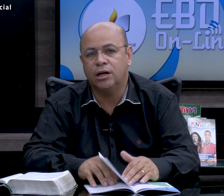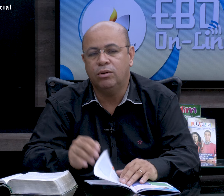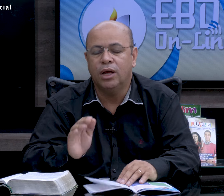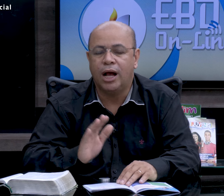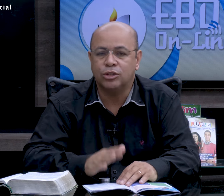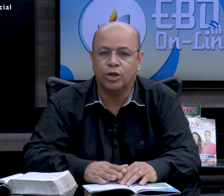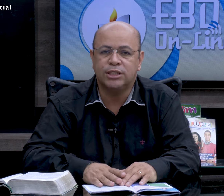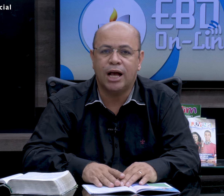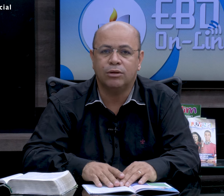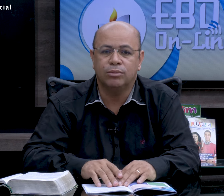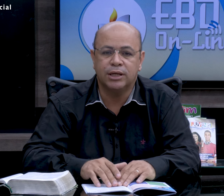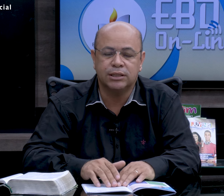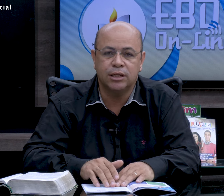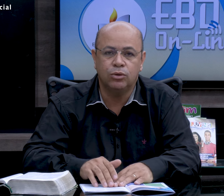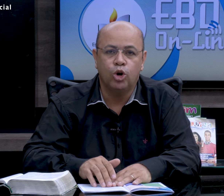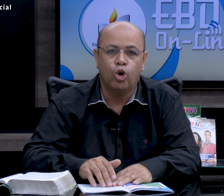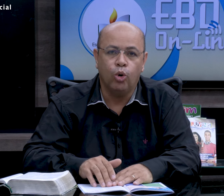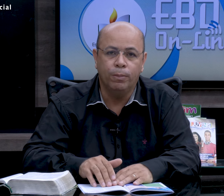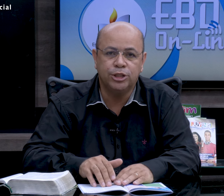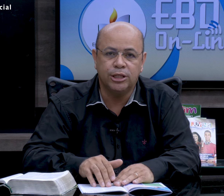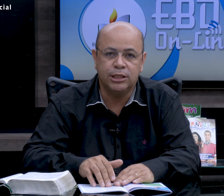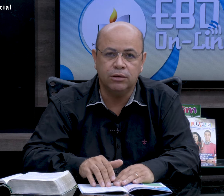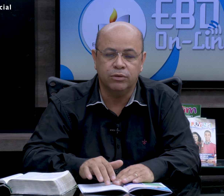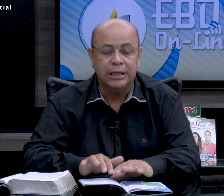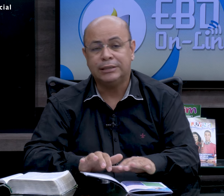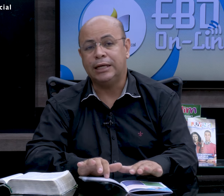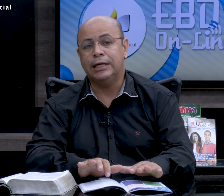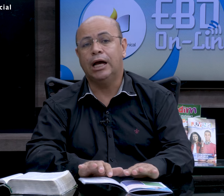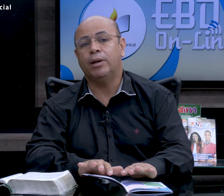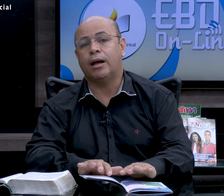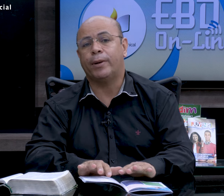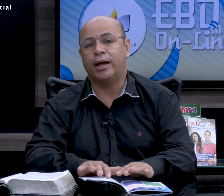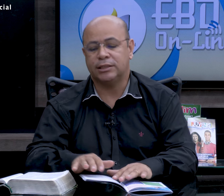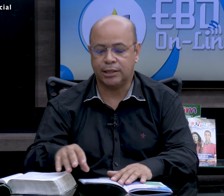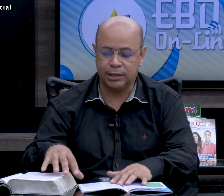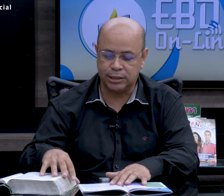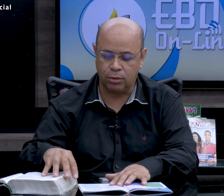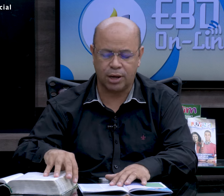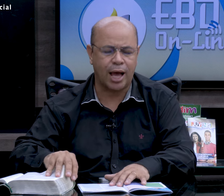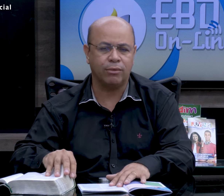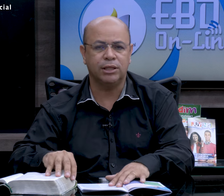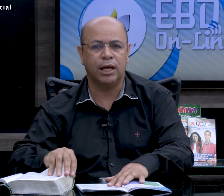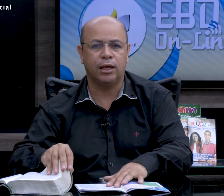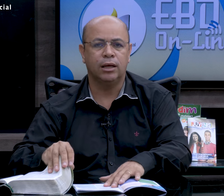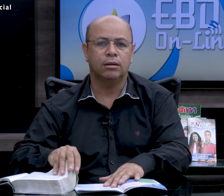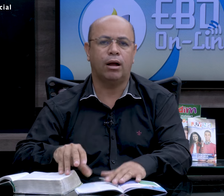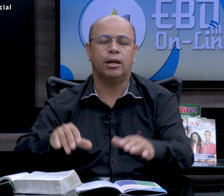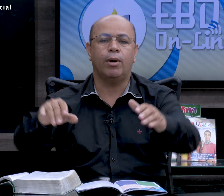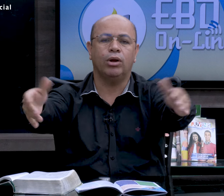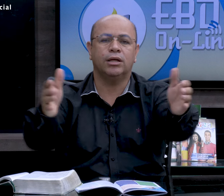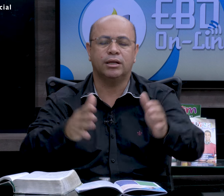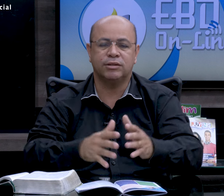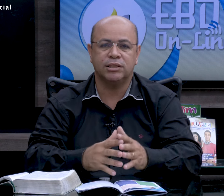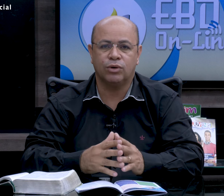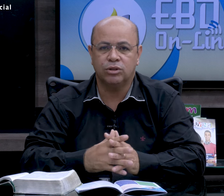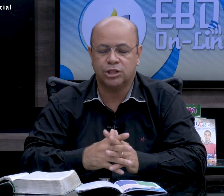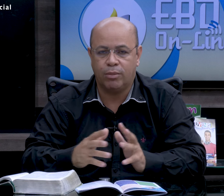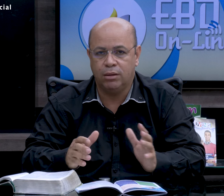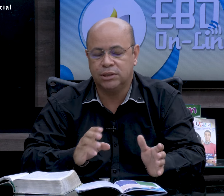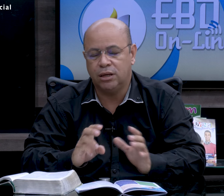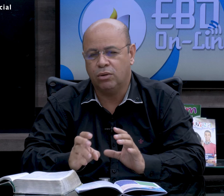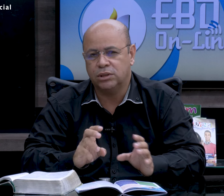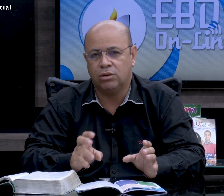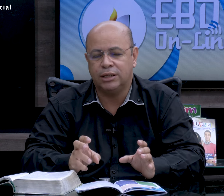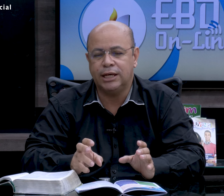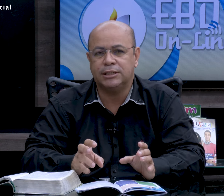Santificação associado ao terceiro objetivo tem dinâmica para essa lição Claro que tem né na maioria das vezes quando nós